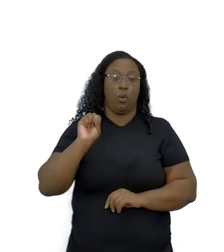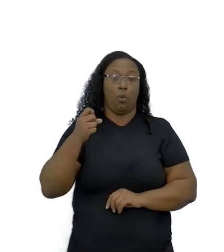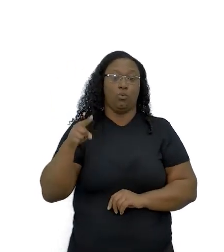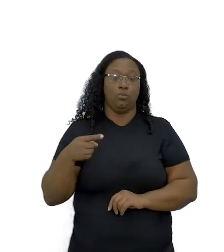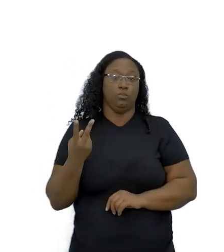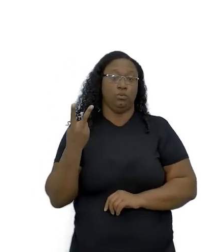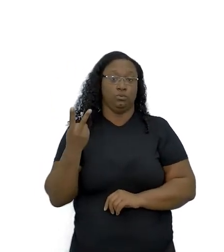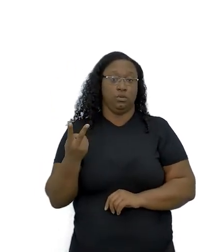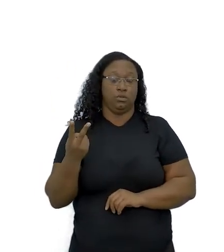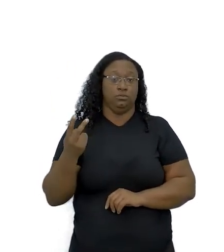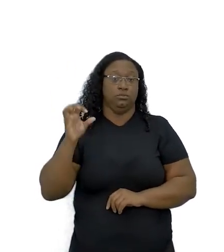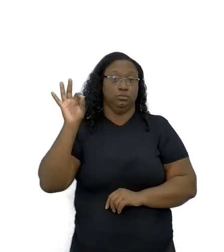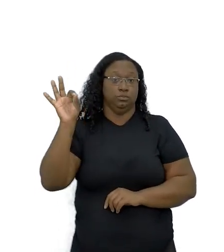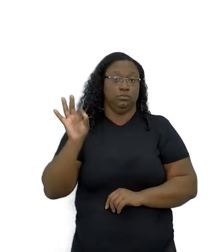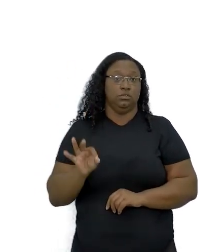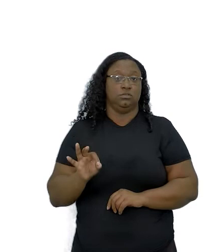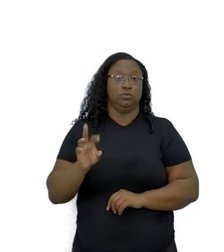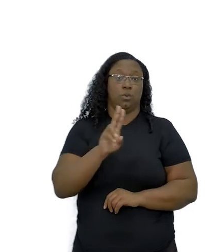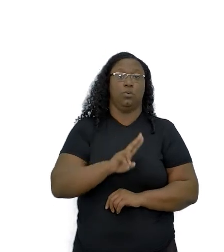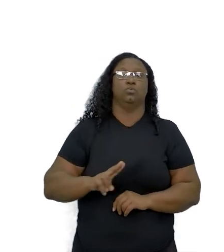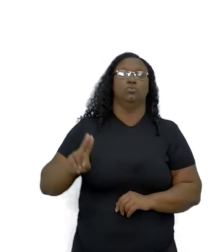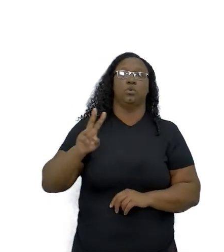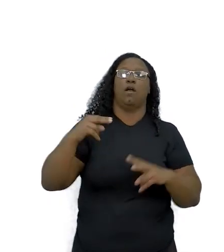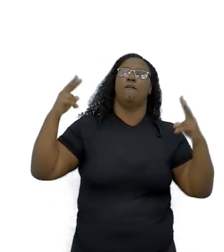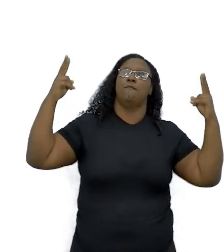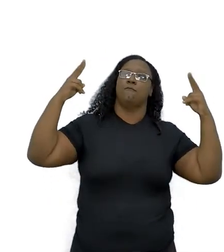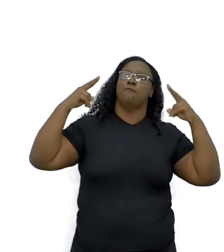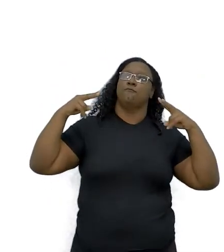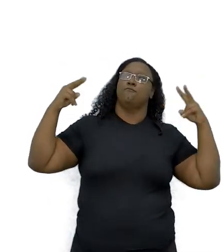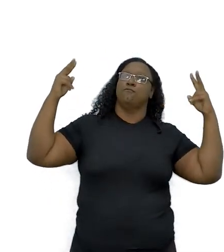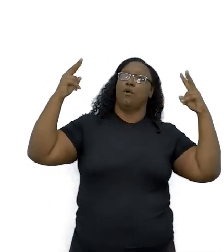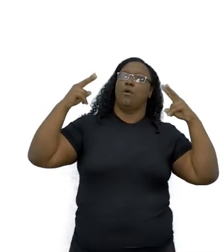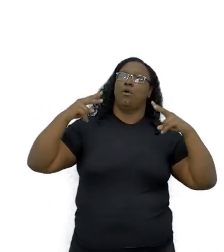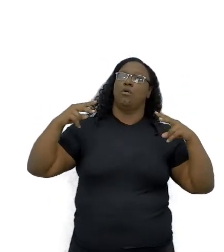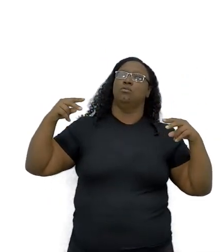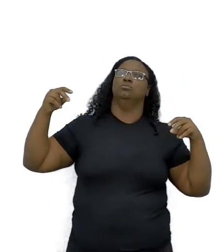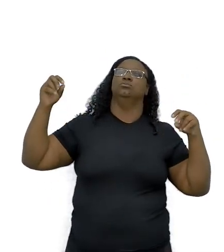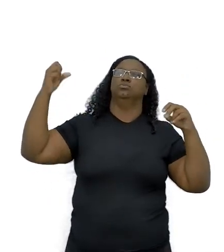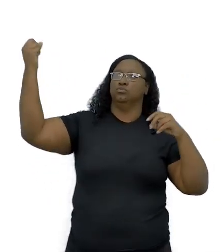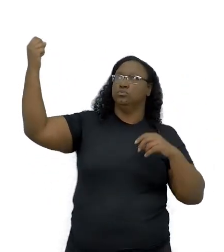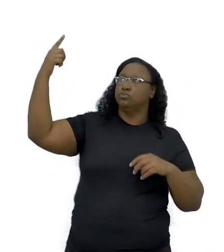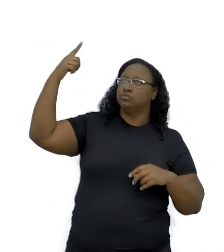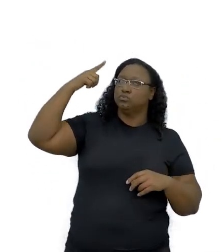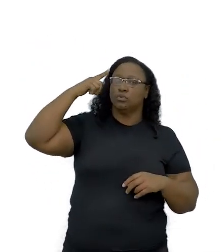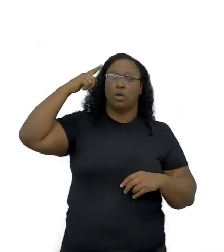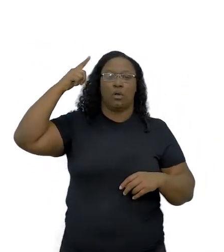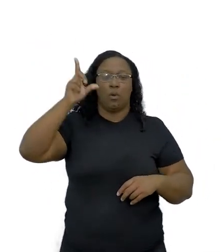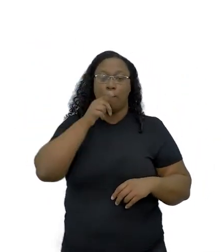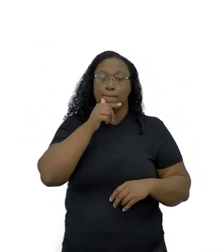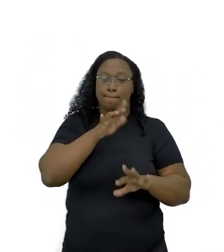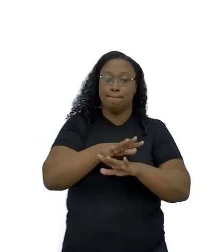8,2% usa energia solar, eólica, geotérmica, maré e outros, né, para a produção de eletricidade.